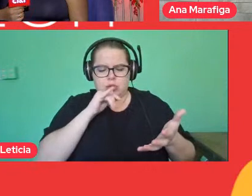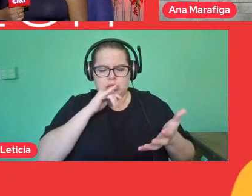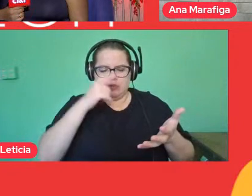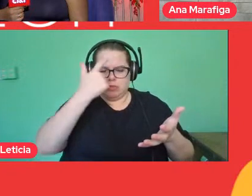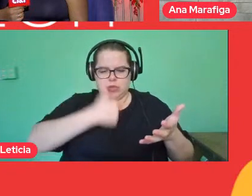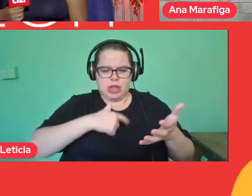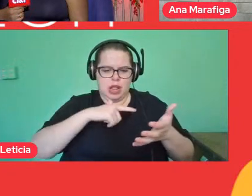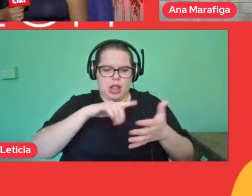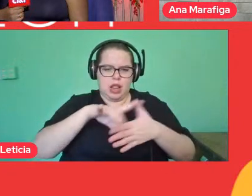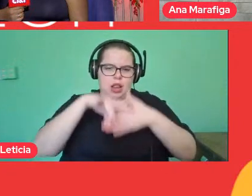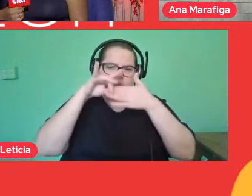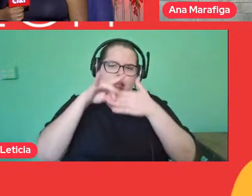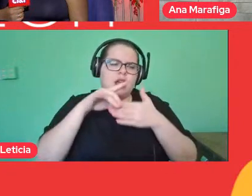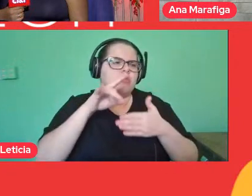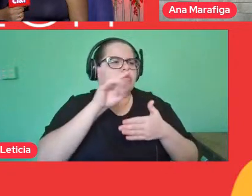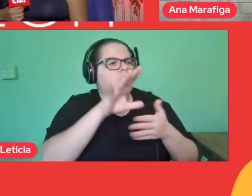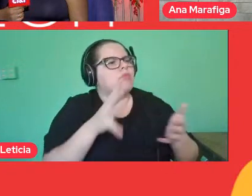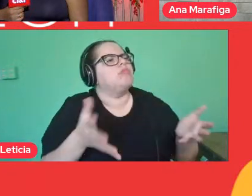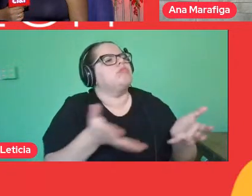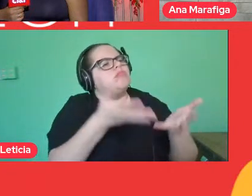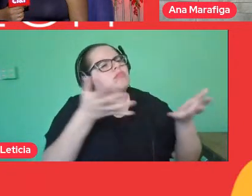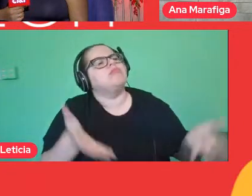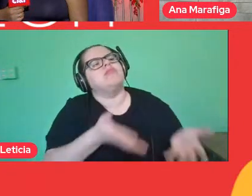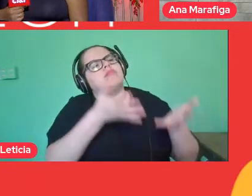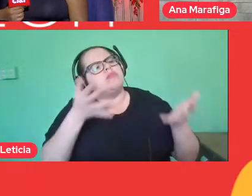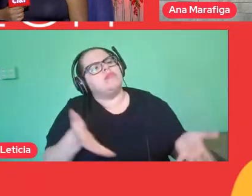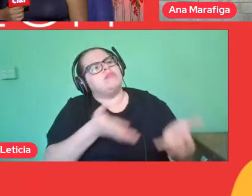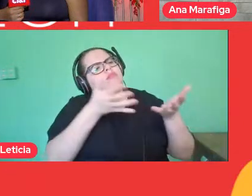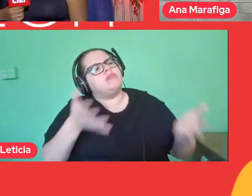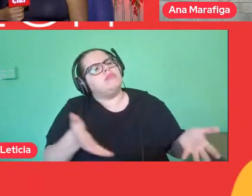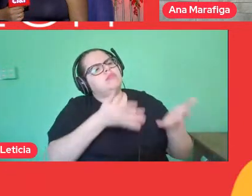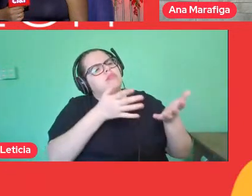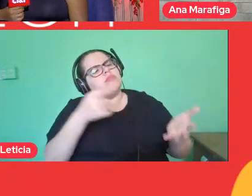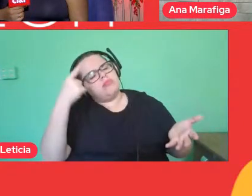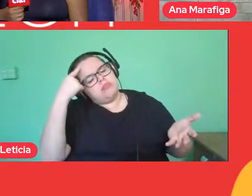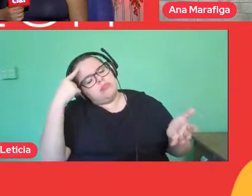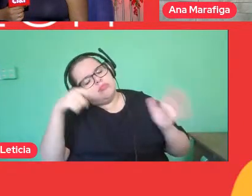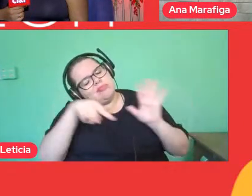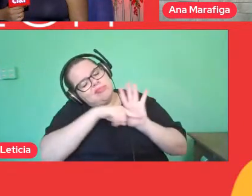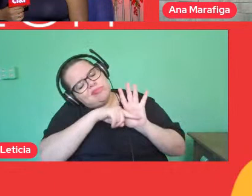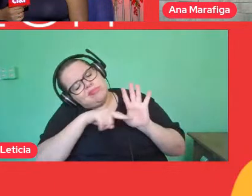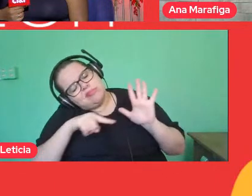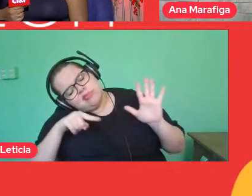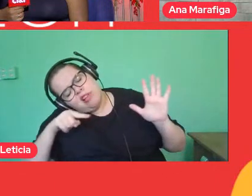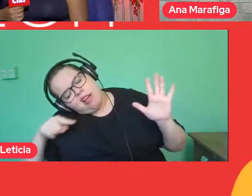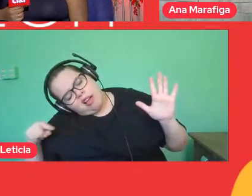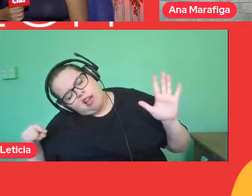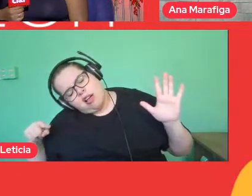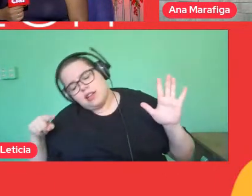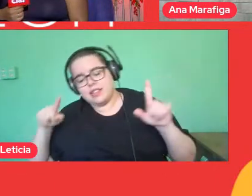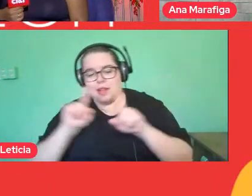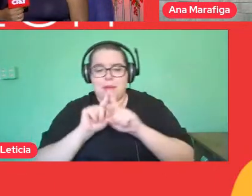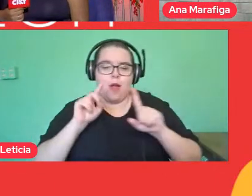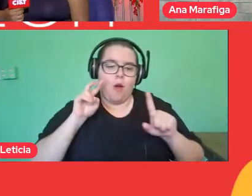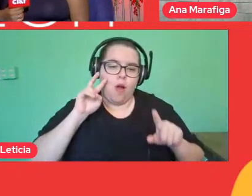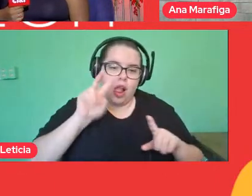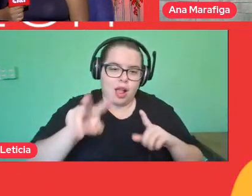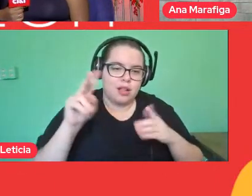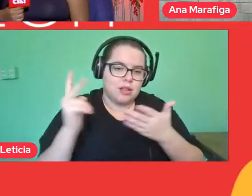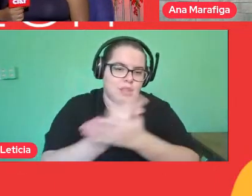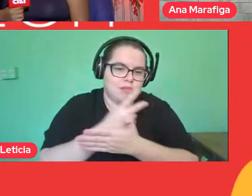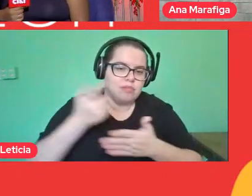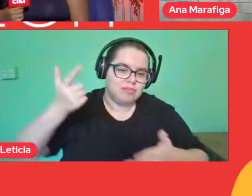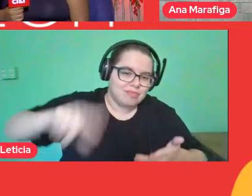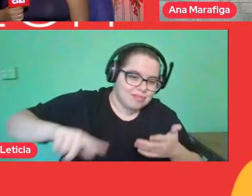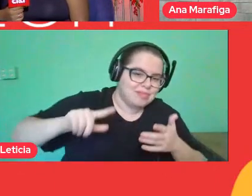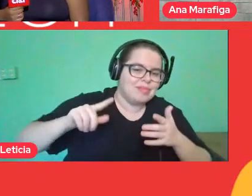só fica incentivando, pensando do lado negativo, ou olhando para os erros e repetindo os erros, ou